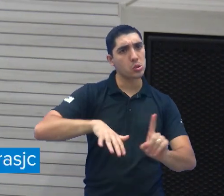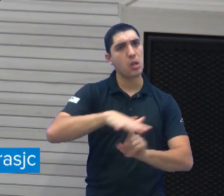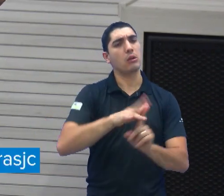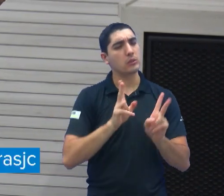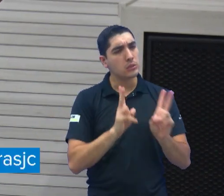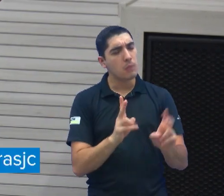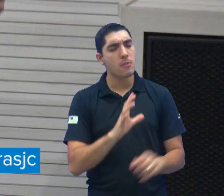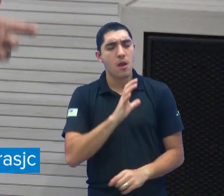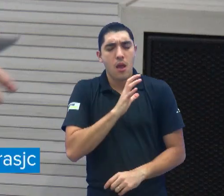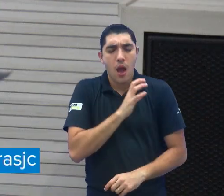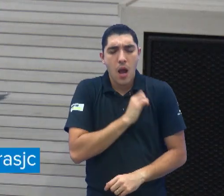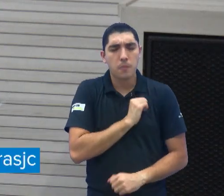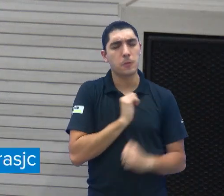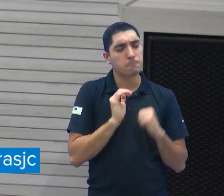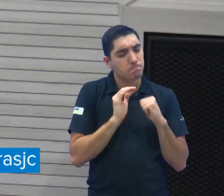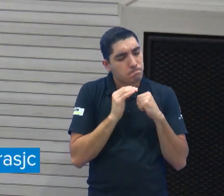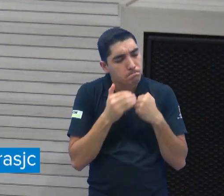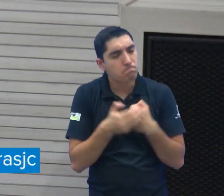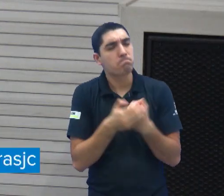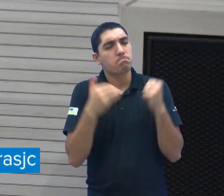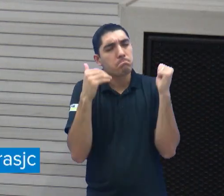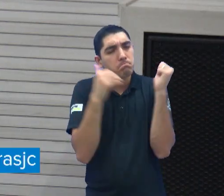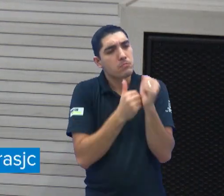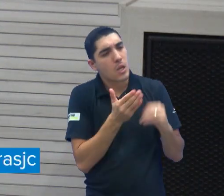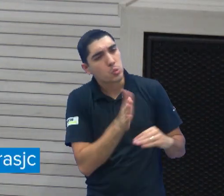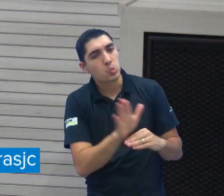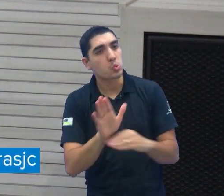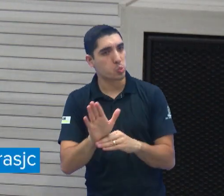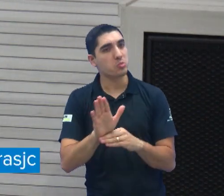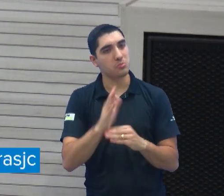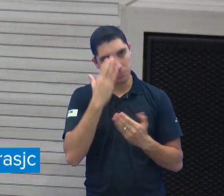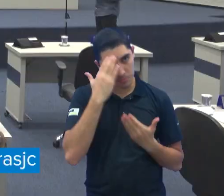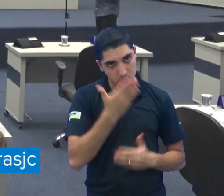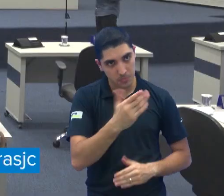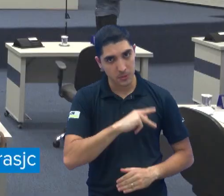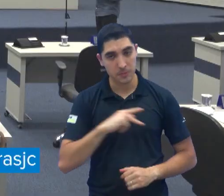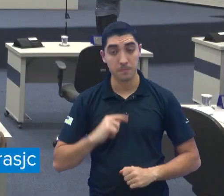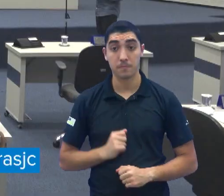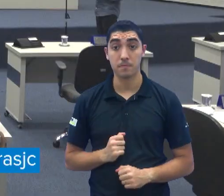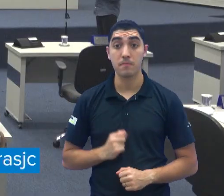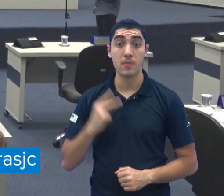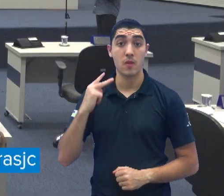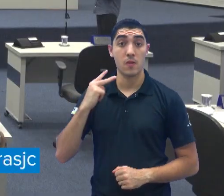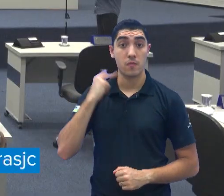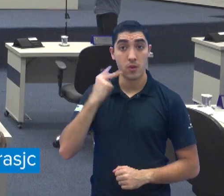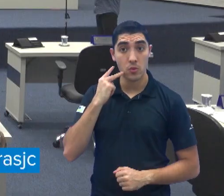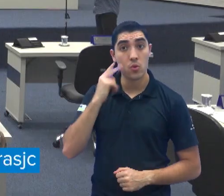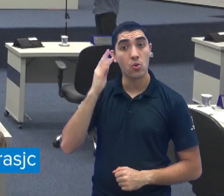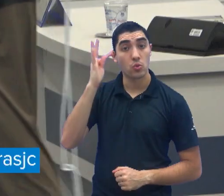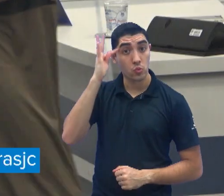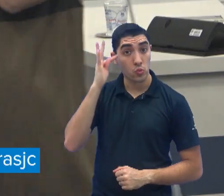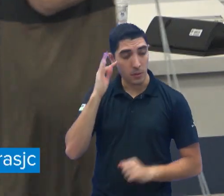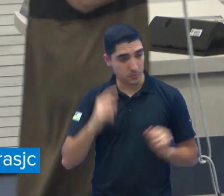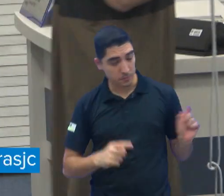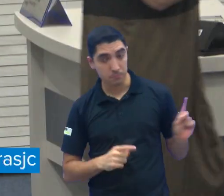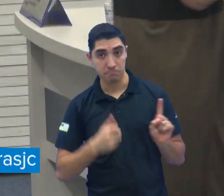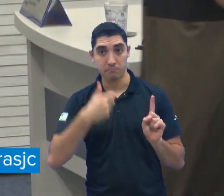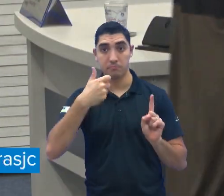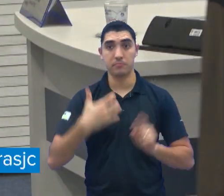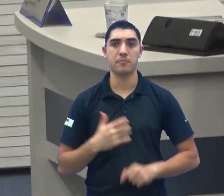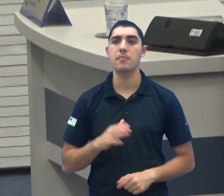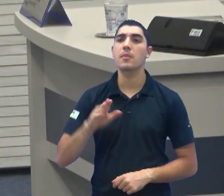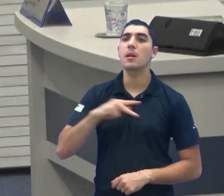transforma a realidade dos nossos bairros. Obrigado, senhor presidente. Questão de ordem, vereador Tomás Henrique. Senhor presidente, passar 5 minutos